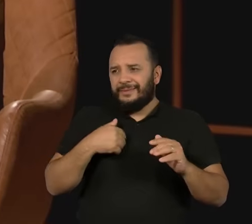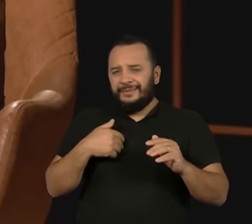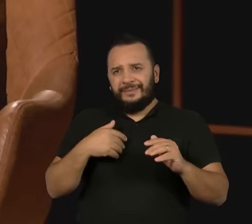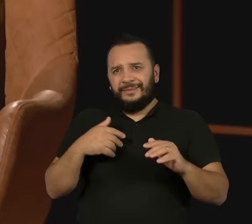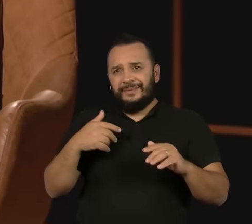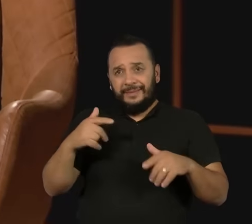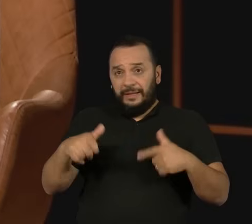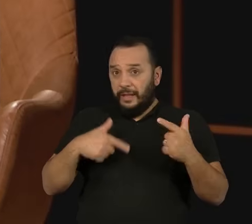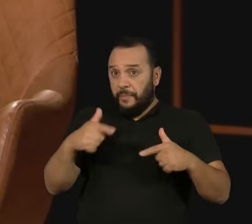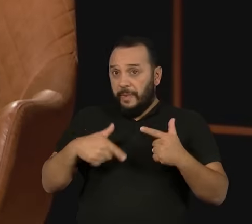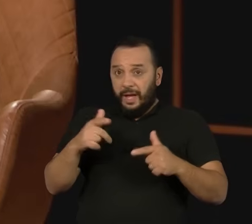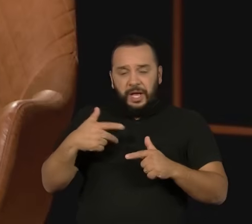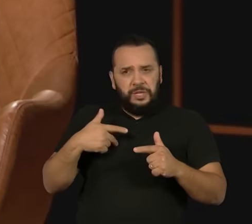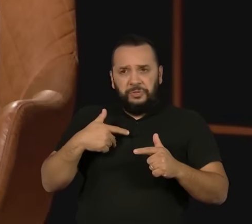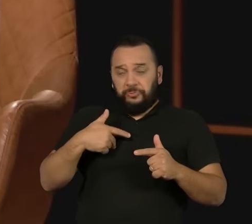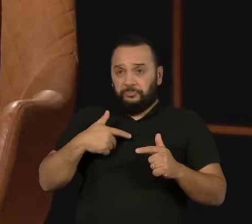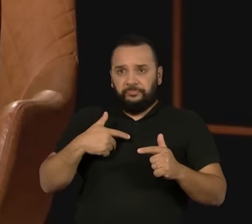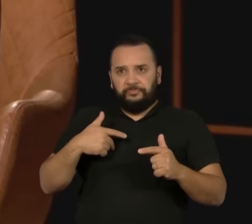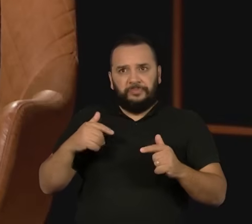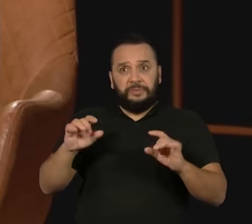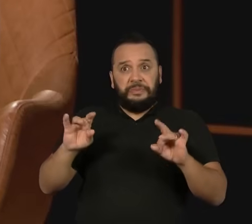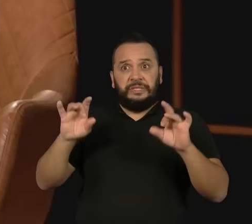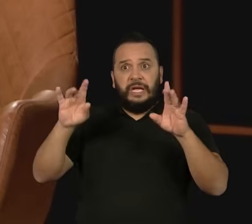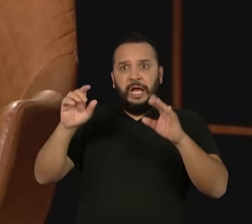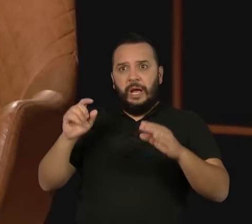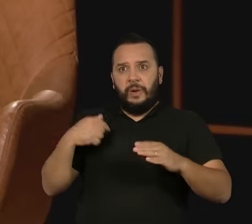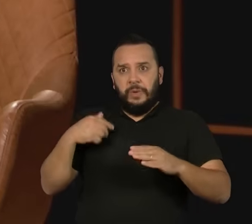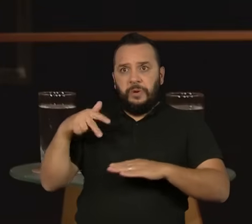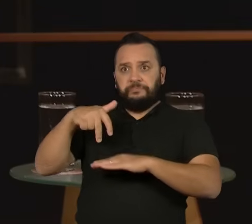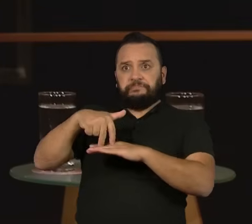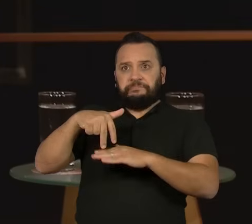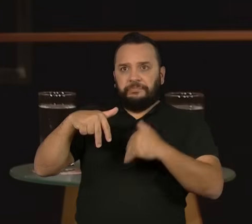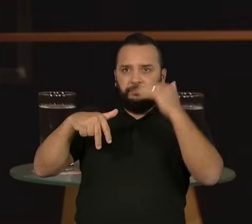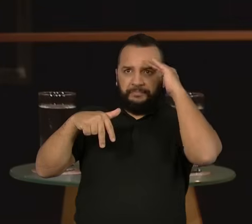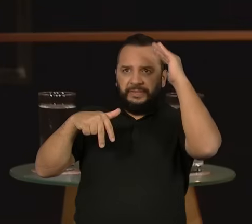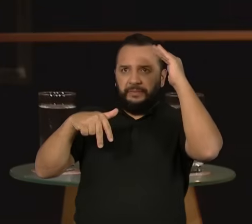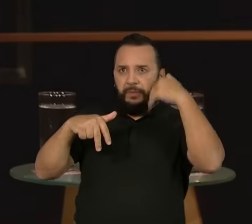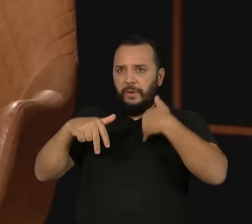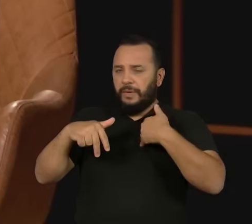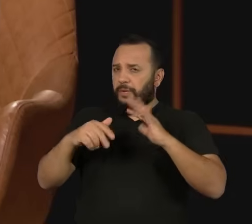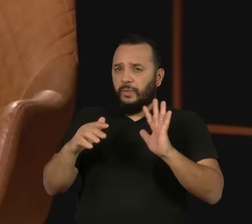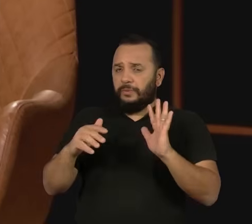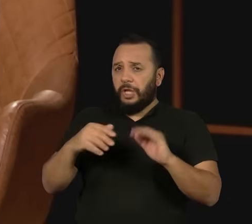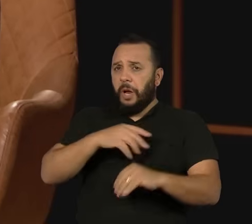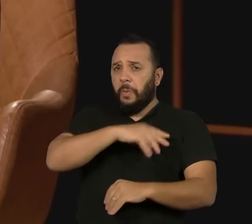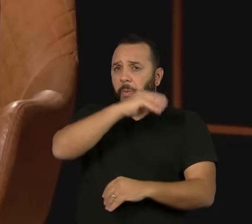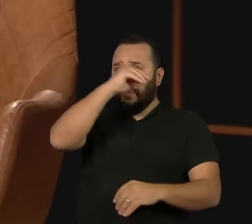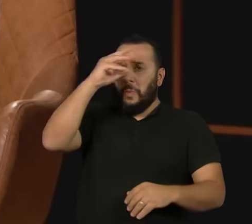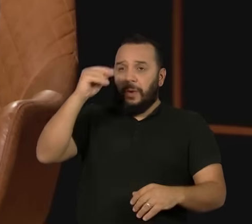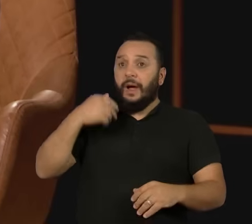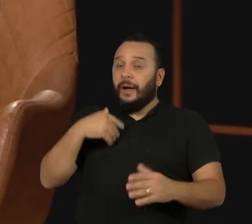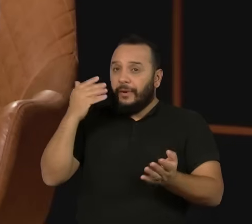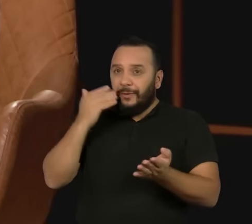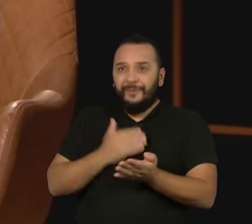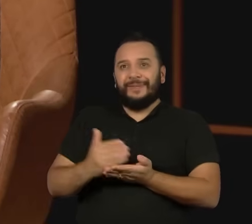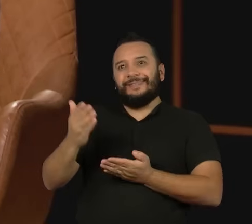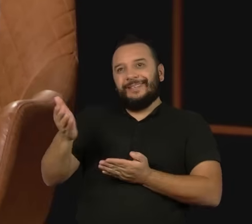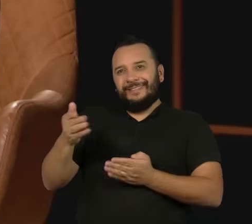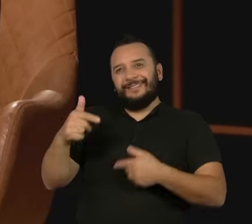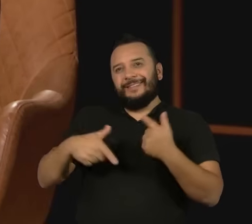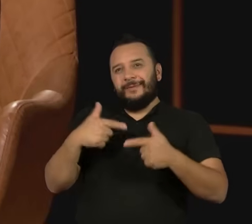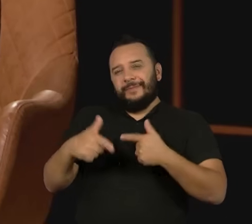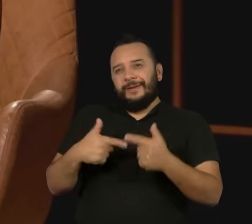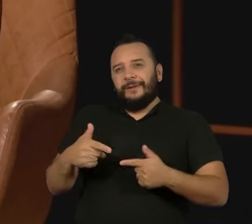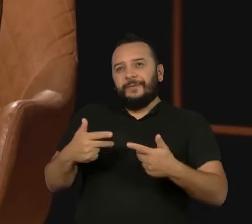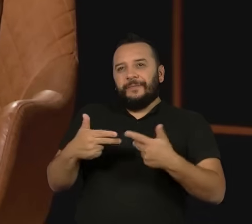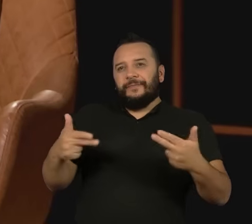uma personagem protagonista, fazia muito tempo que eu não fazia. E aí, de repente, eu pego esse trabalho e eu